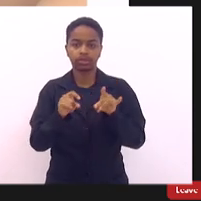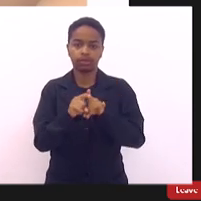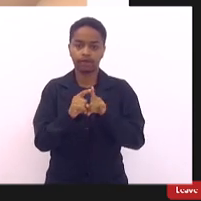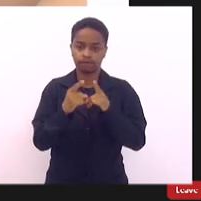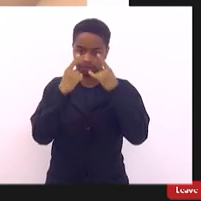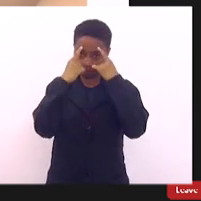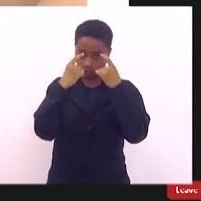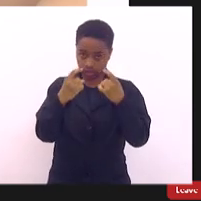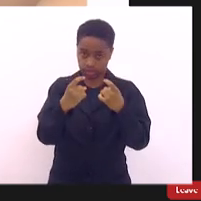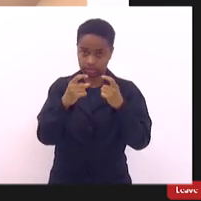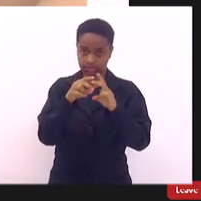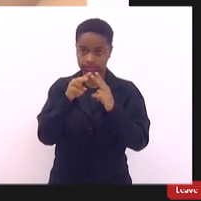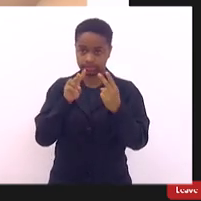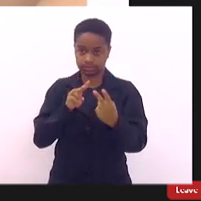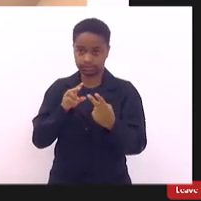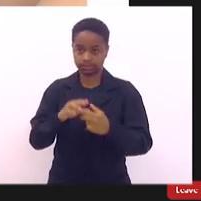online.